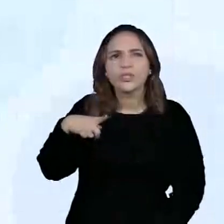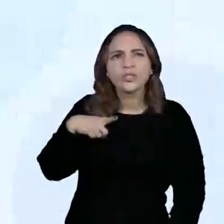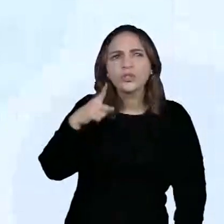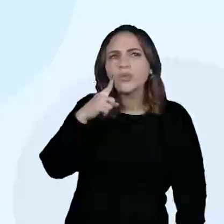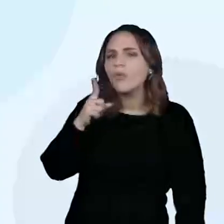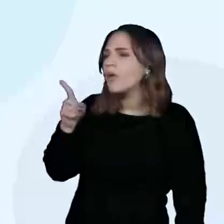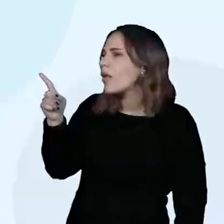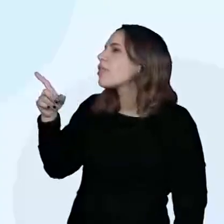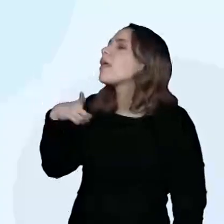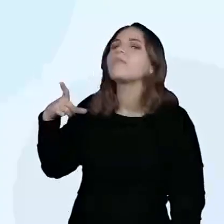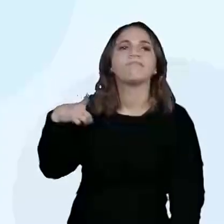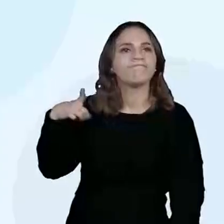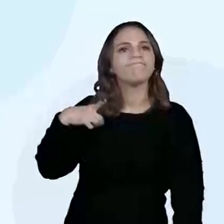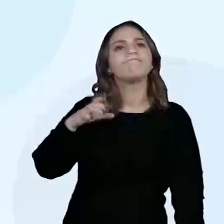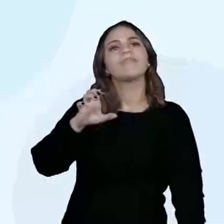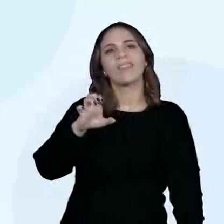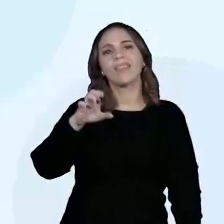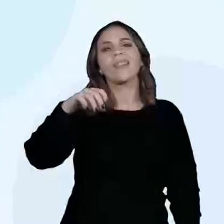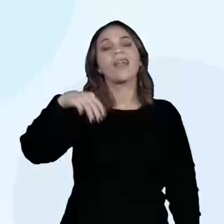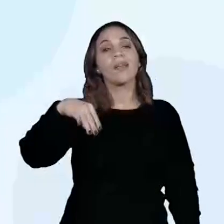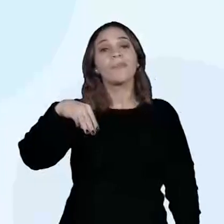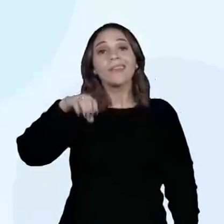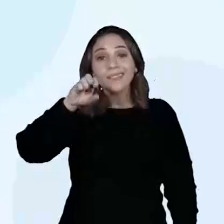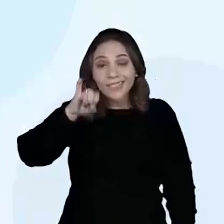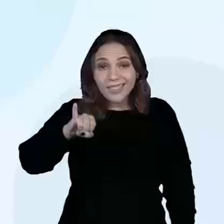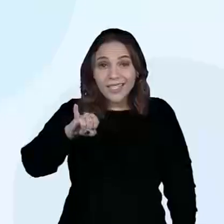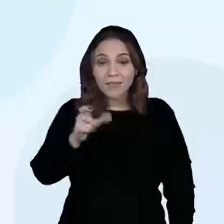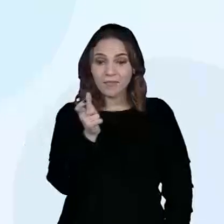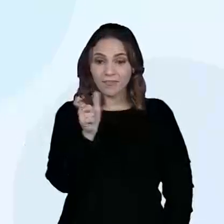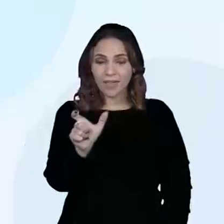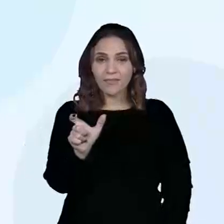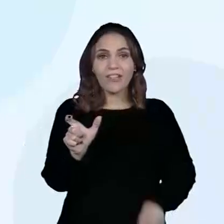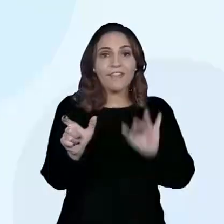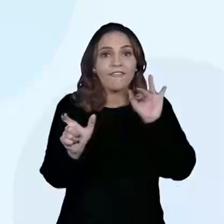EM, tenho, olha aqui, ó, EM.